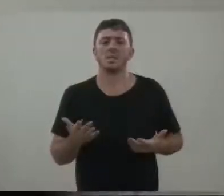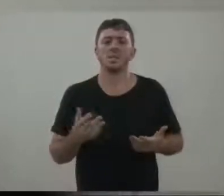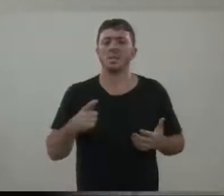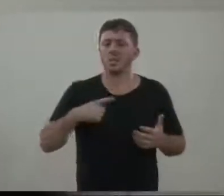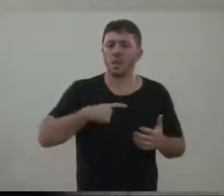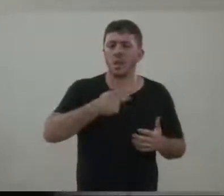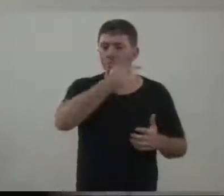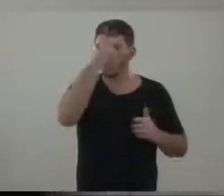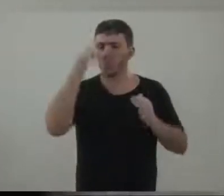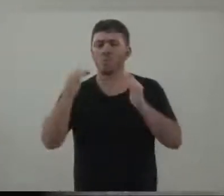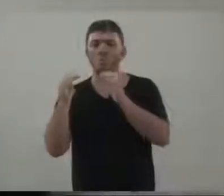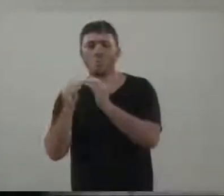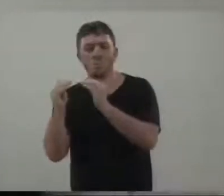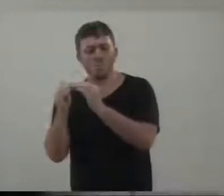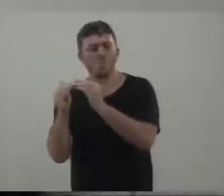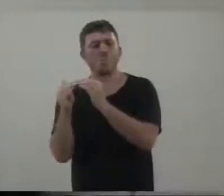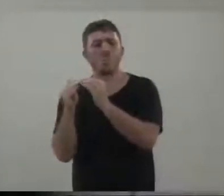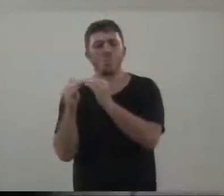concordando e bastante